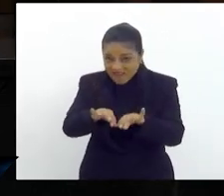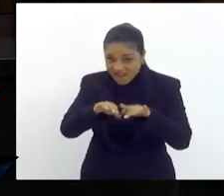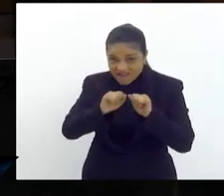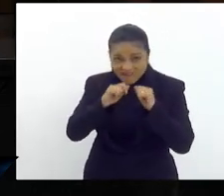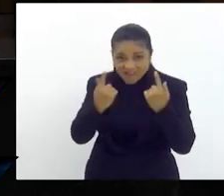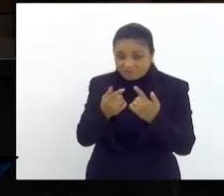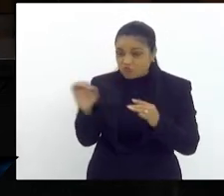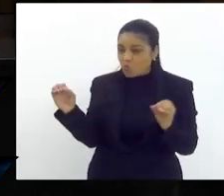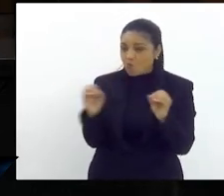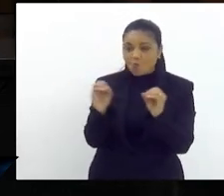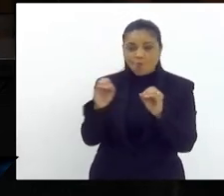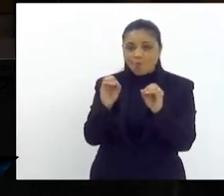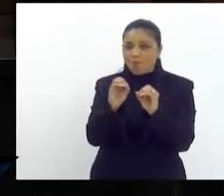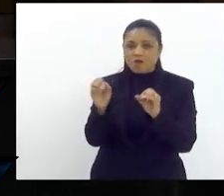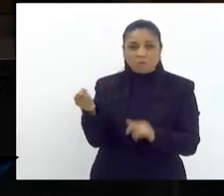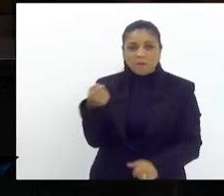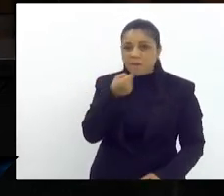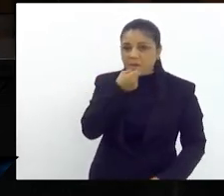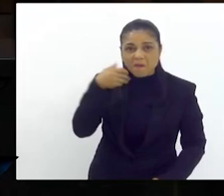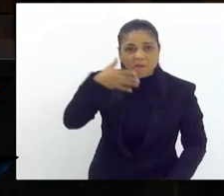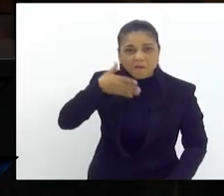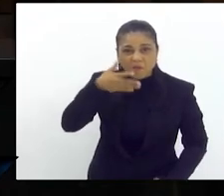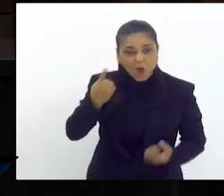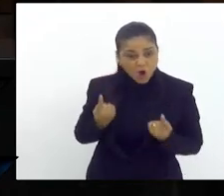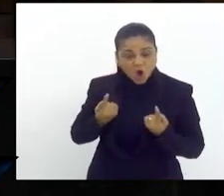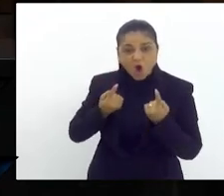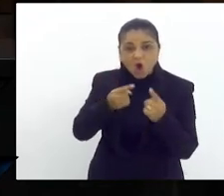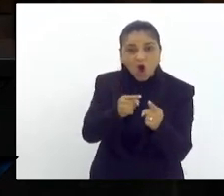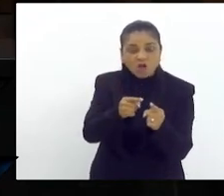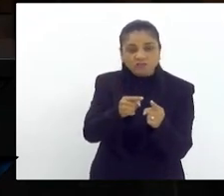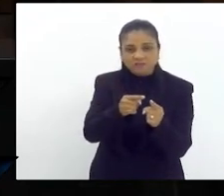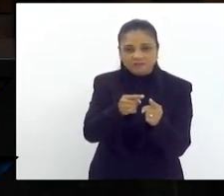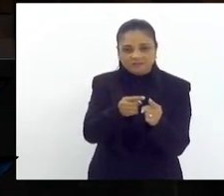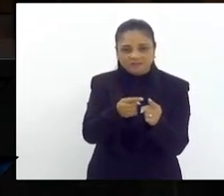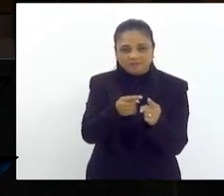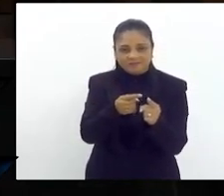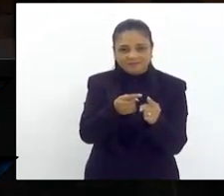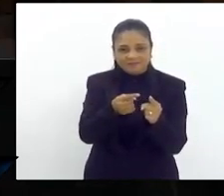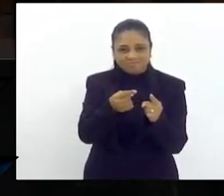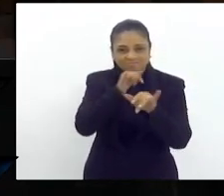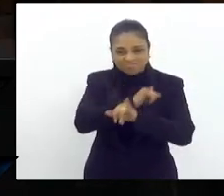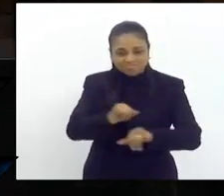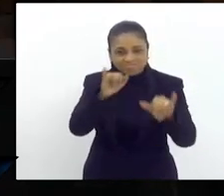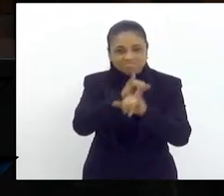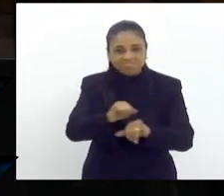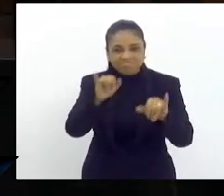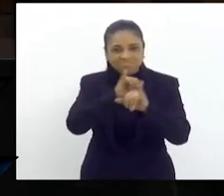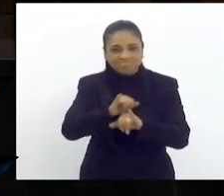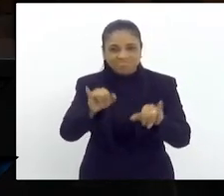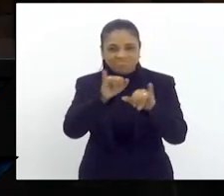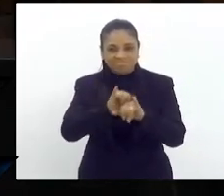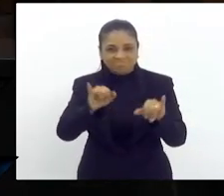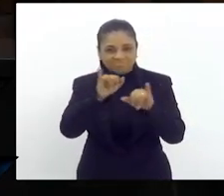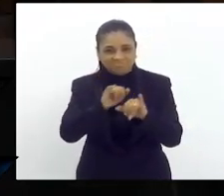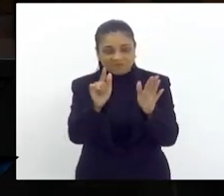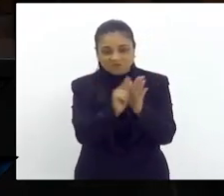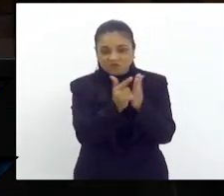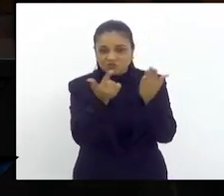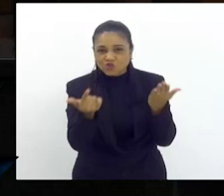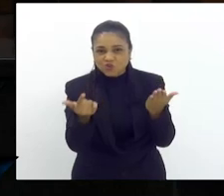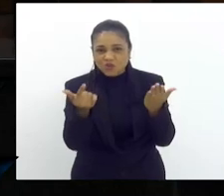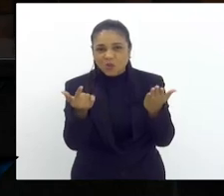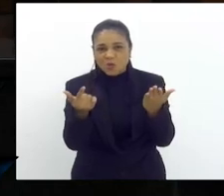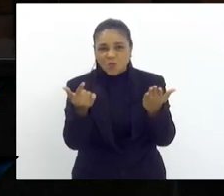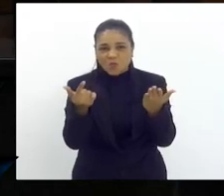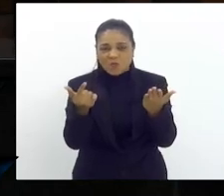microfone contra Essas matérias que estão sendo veiculadas nos jornais da